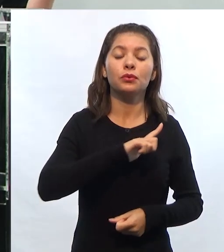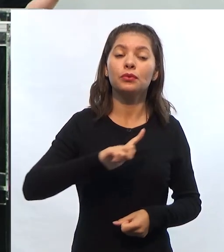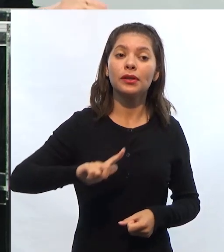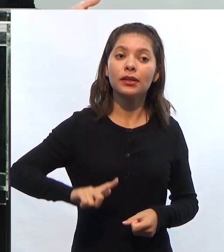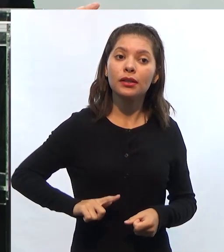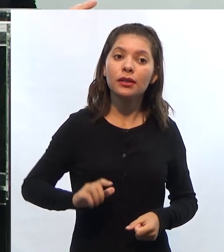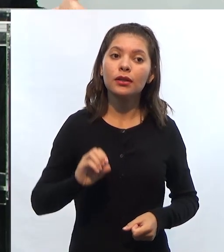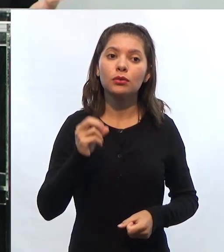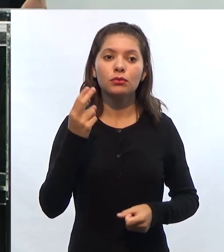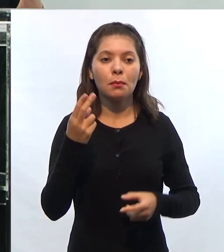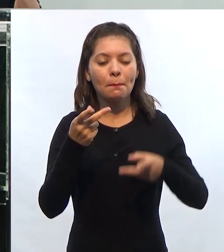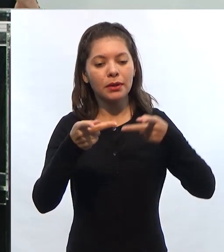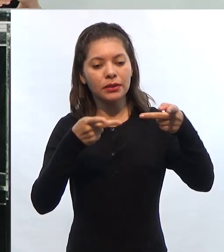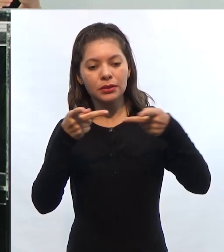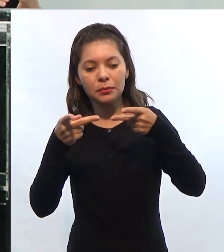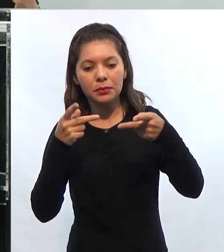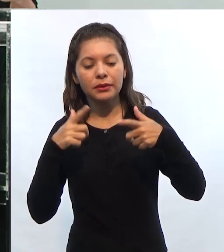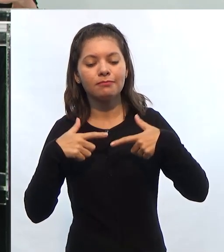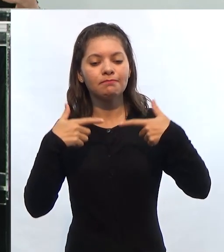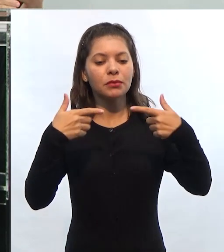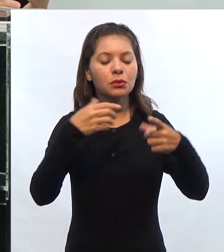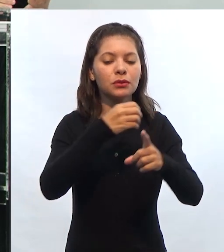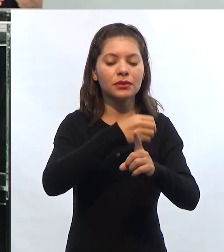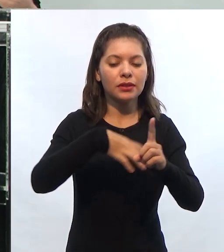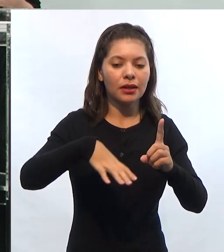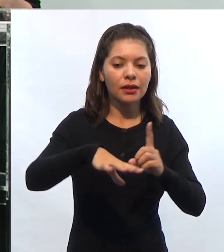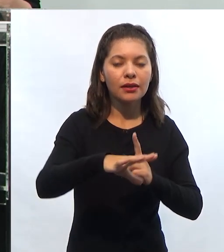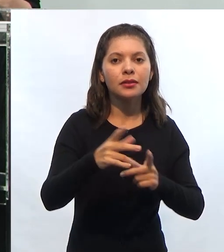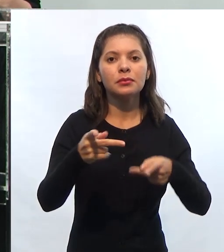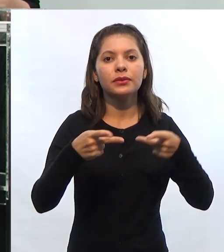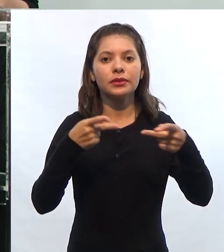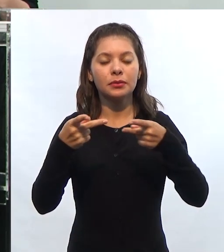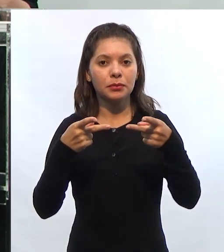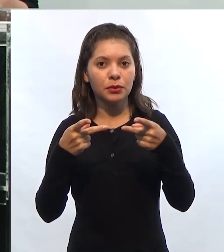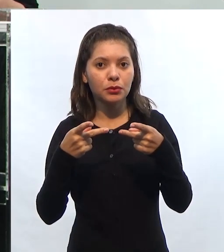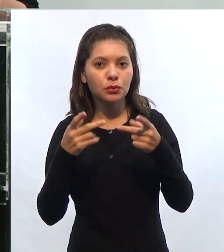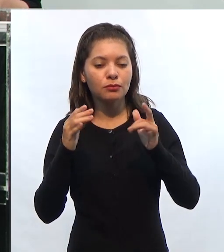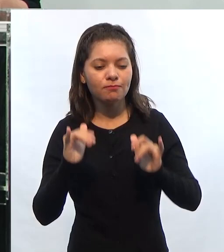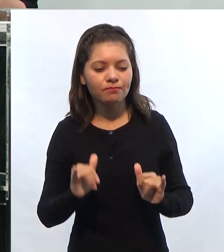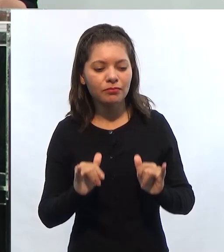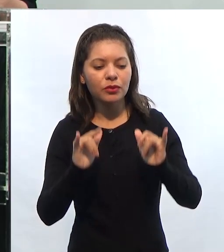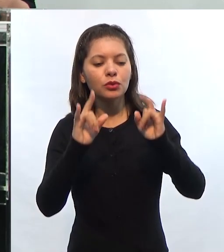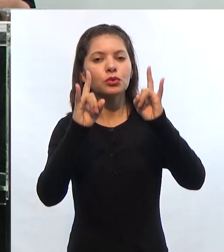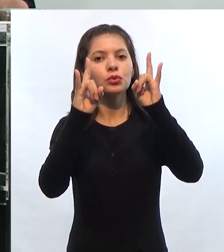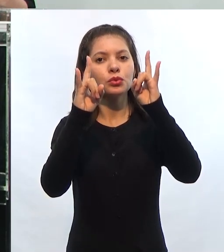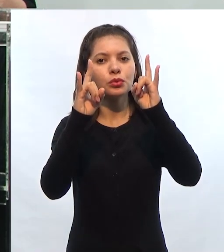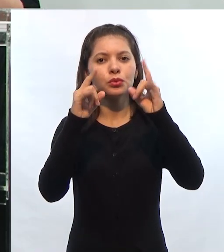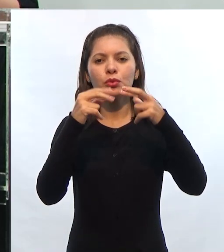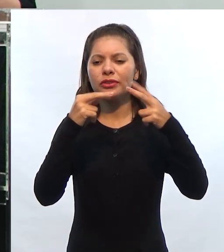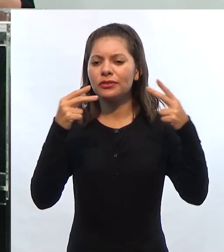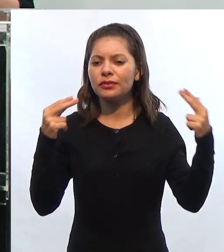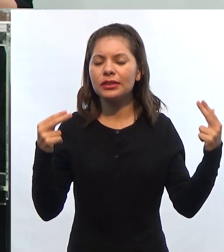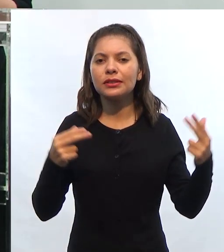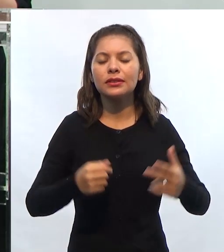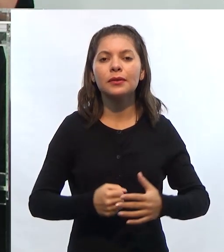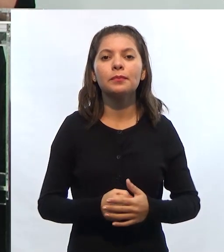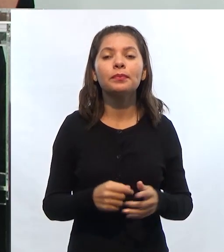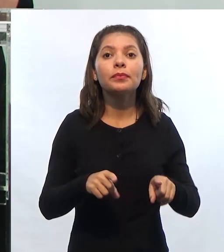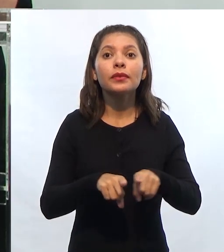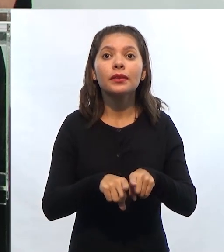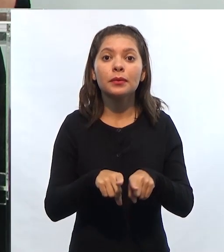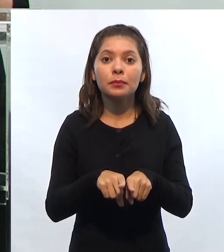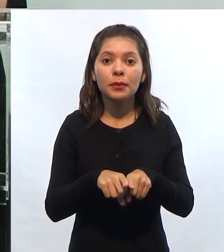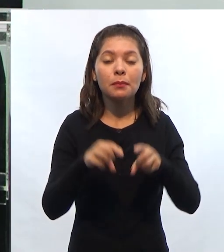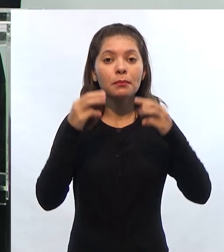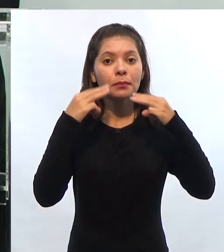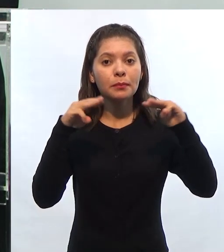tanto governamentais, né, planejamento de ações sociais, planejamento de infraestrutura, de uma série de coisas,